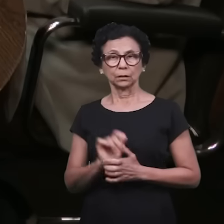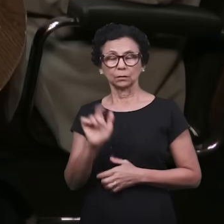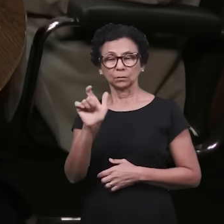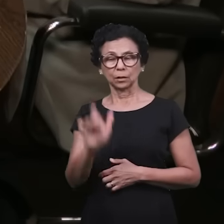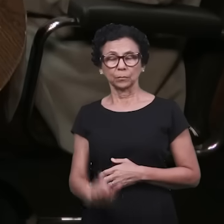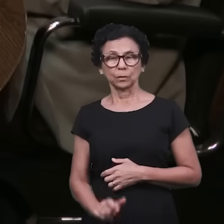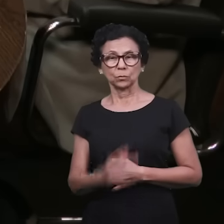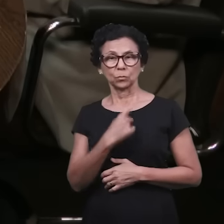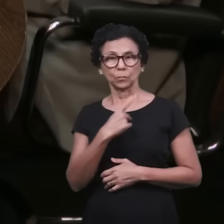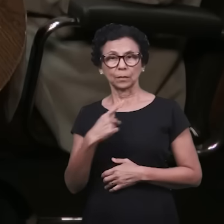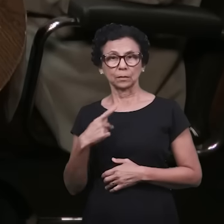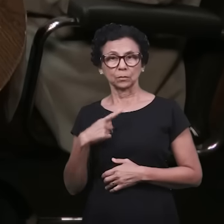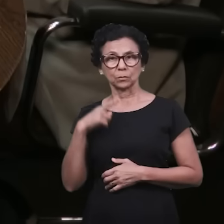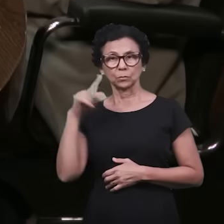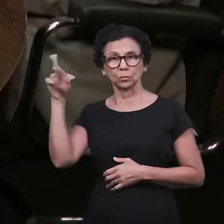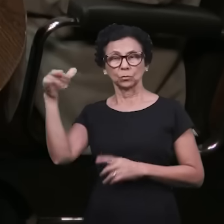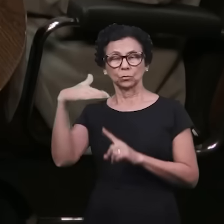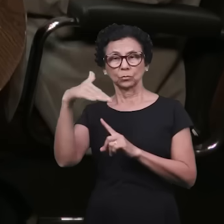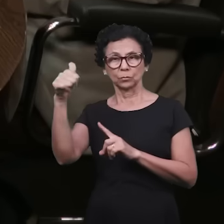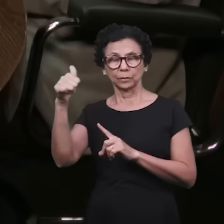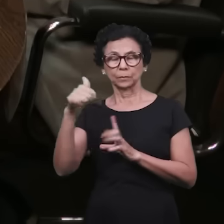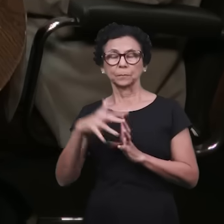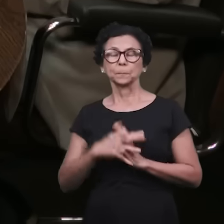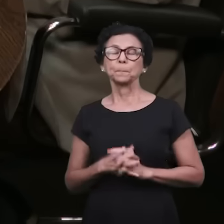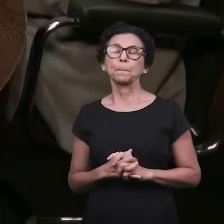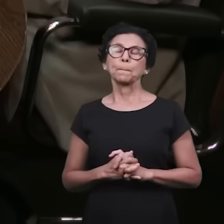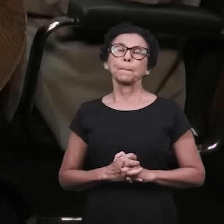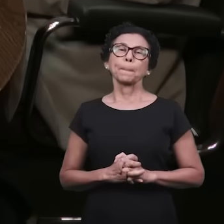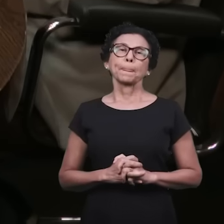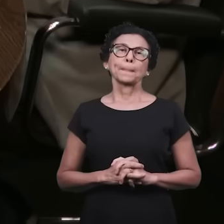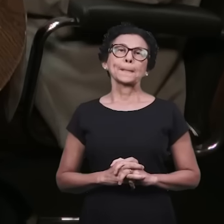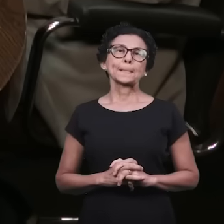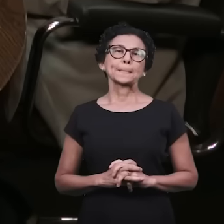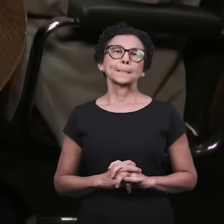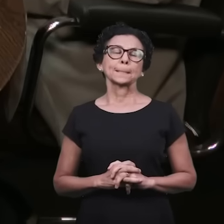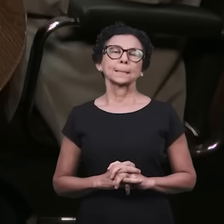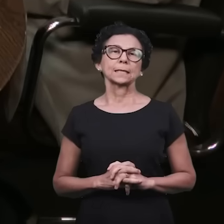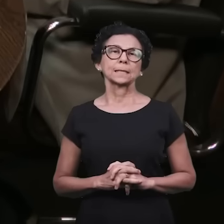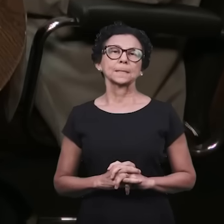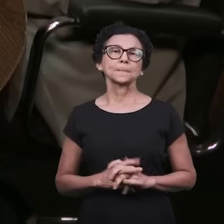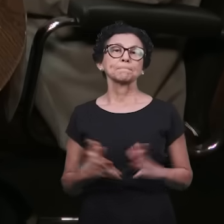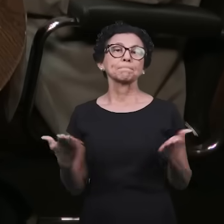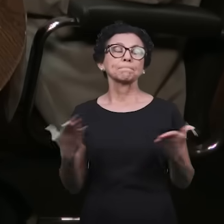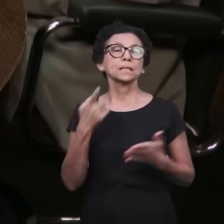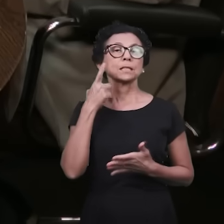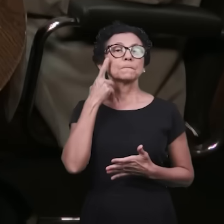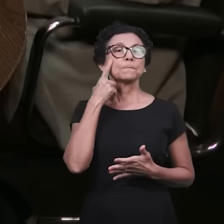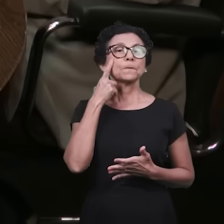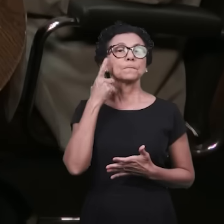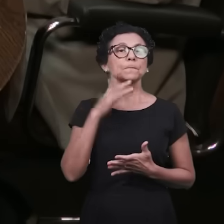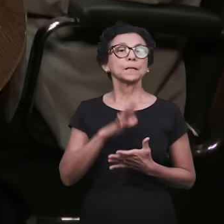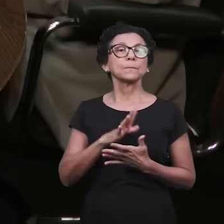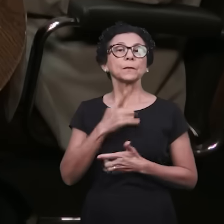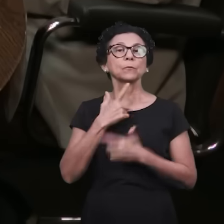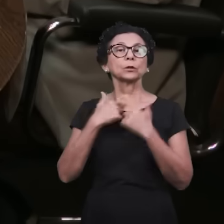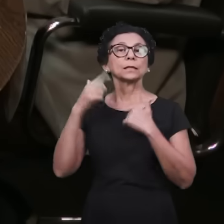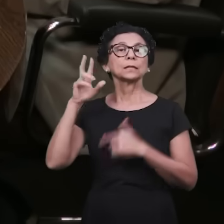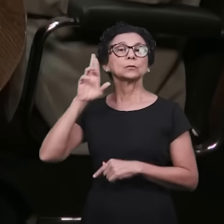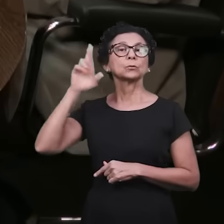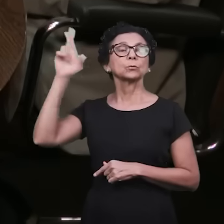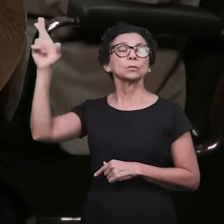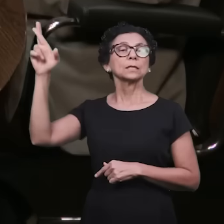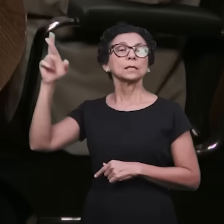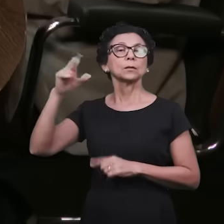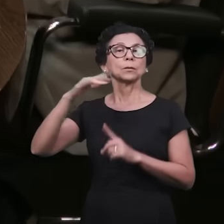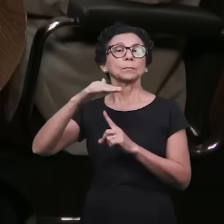que governe bem a sua casa, está tudo lá. Mas agora nós vamos ver qual é o desejo do Senhor para o levantamento do pastor.